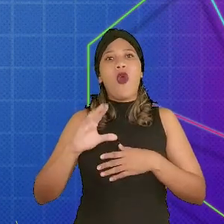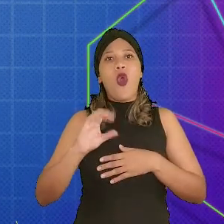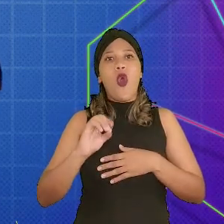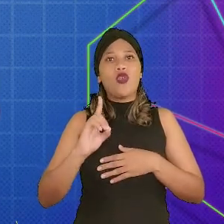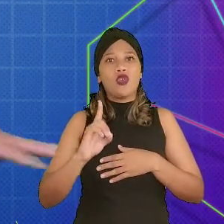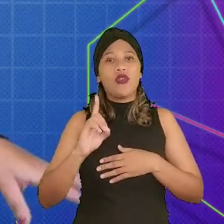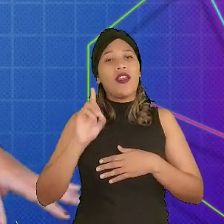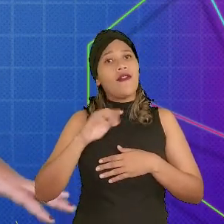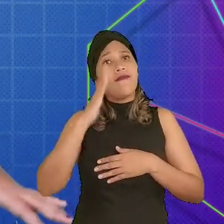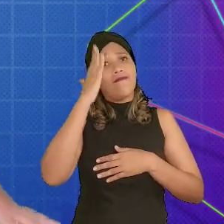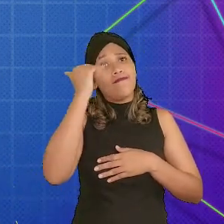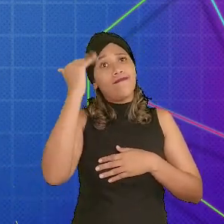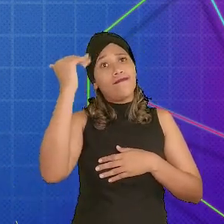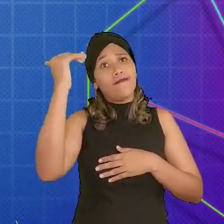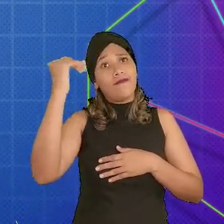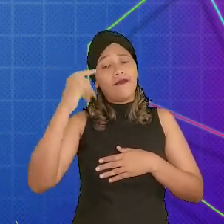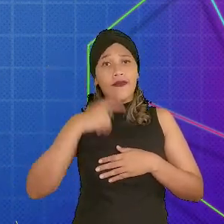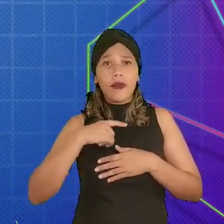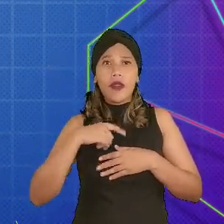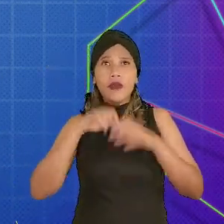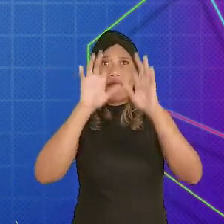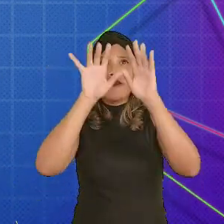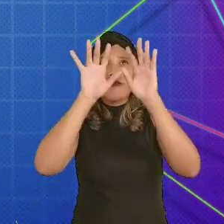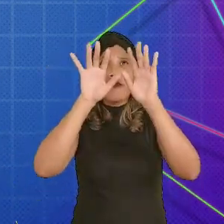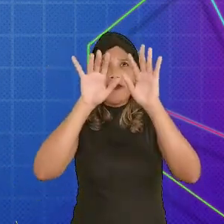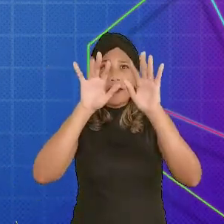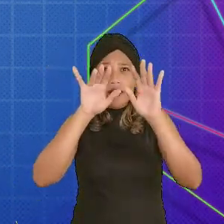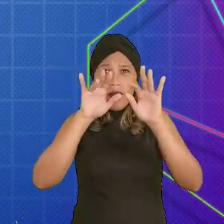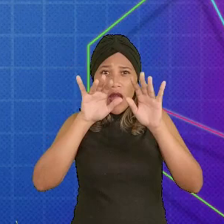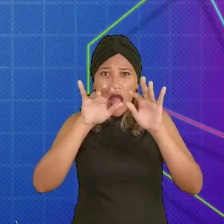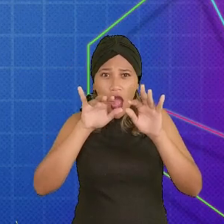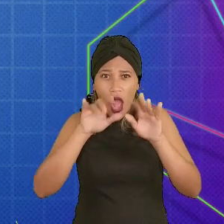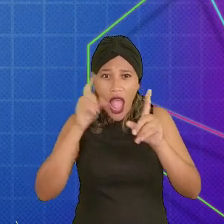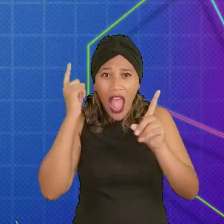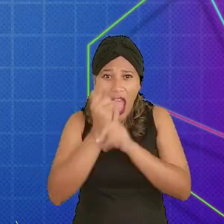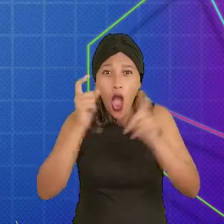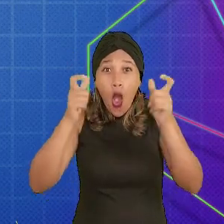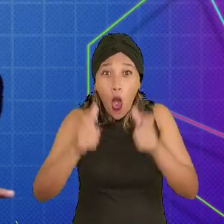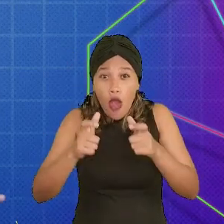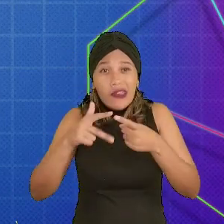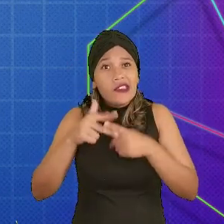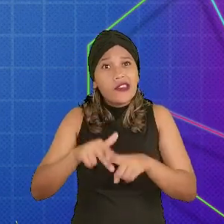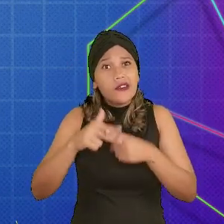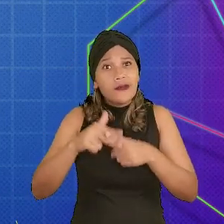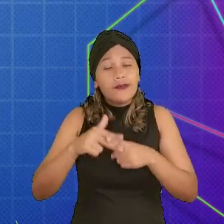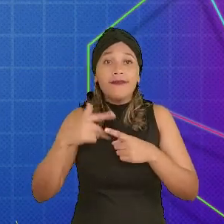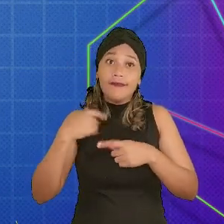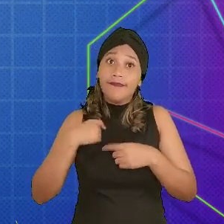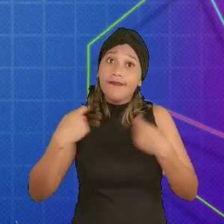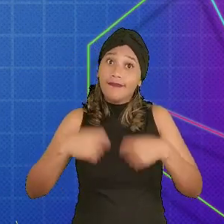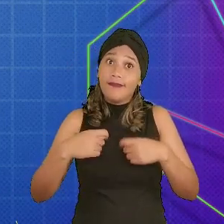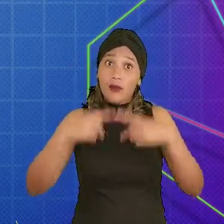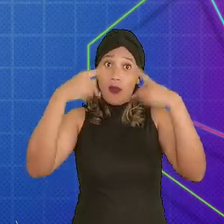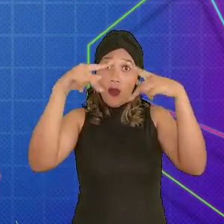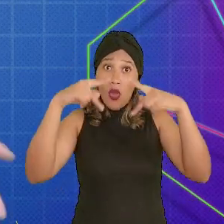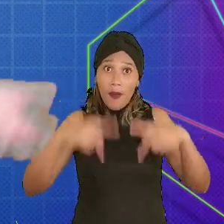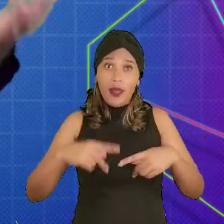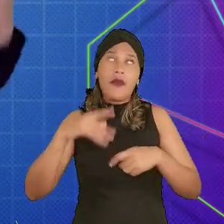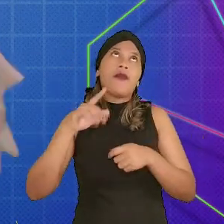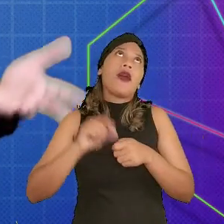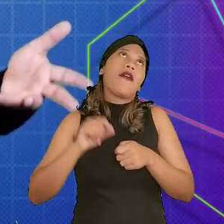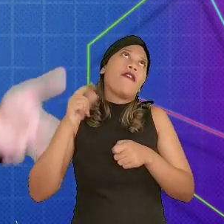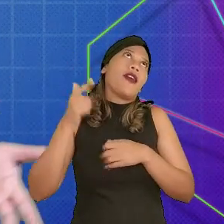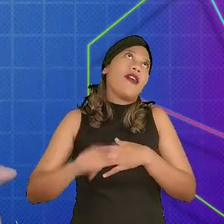um processo muito famoso, que é descobrir onde seu código está com mau funcionamento. E isso pode-se dizer que é a coisa que um